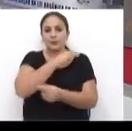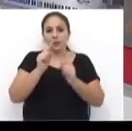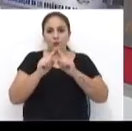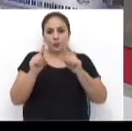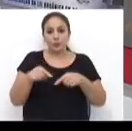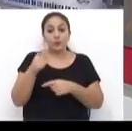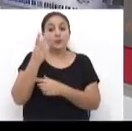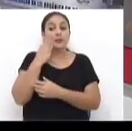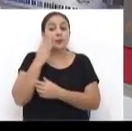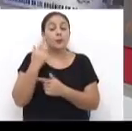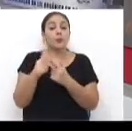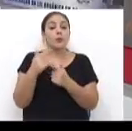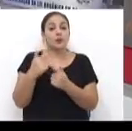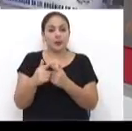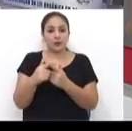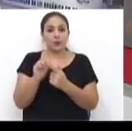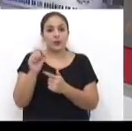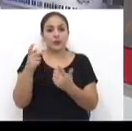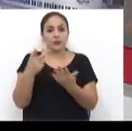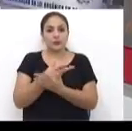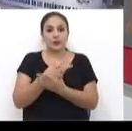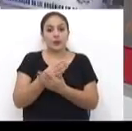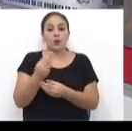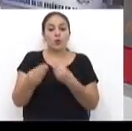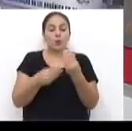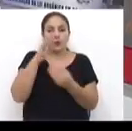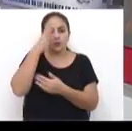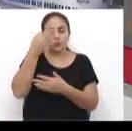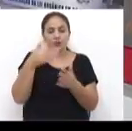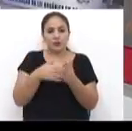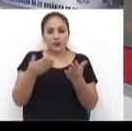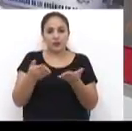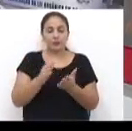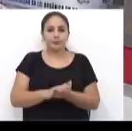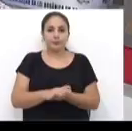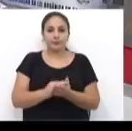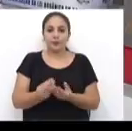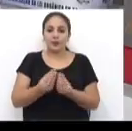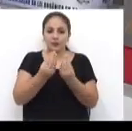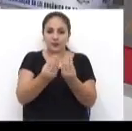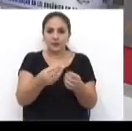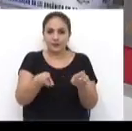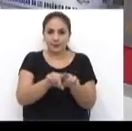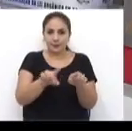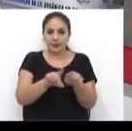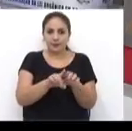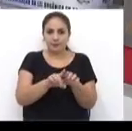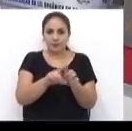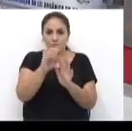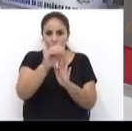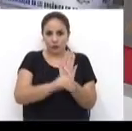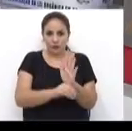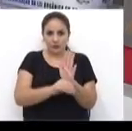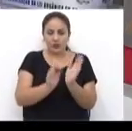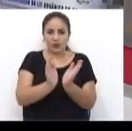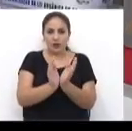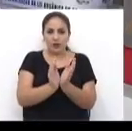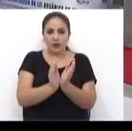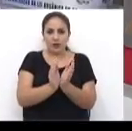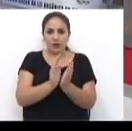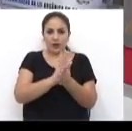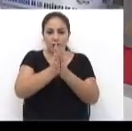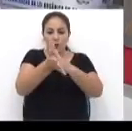Trabalho, saber qual é que foi os encaminhamentos feitos e qual foram as soluções até agora. E também encaminhar um ofício à